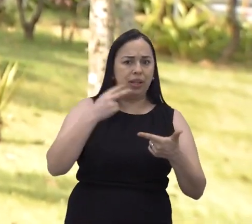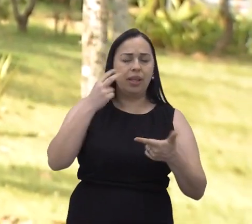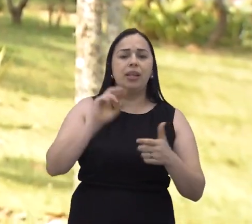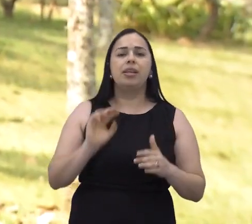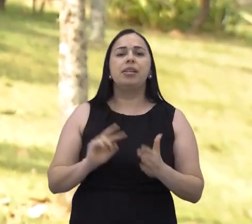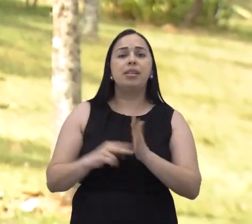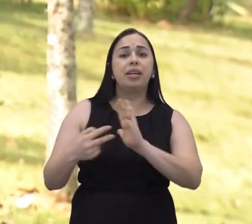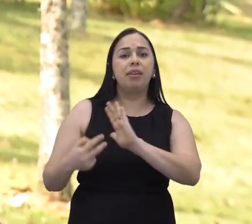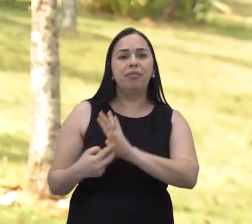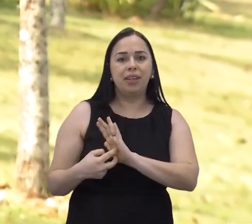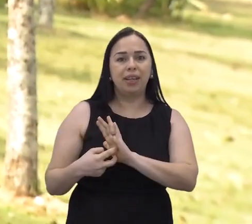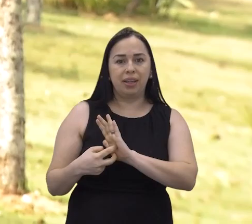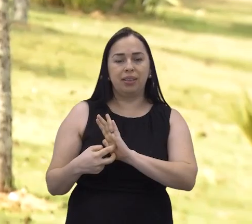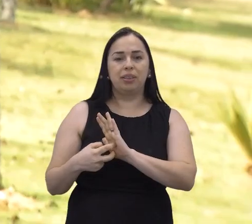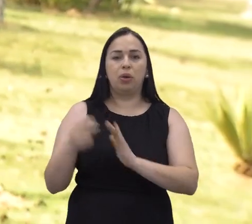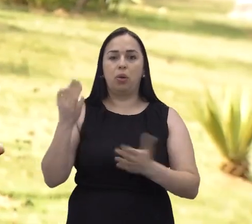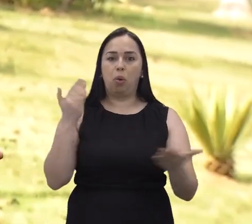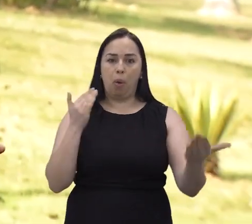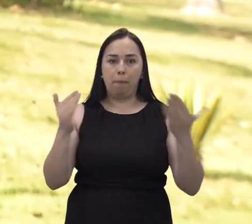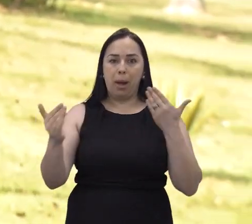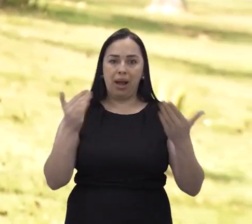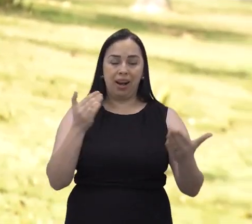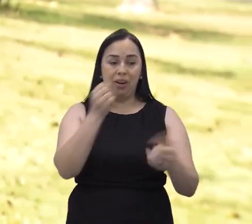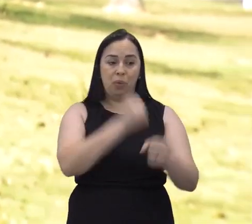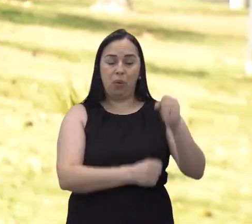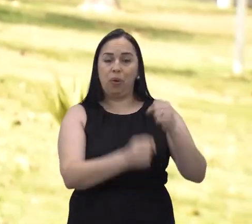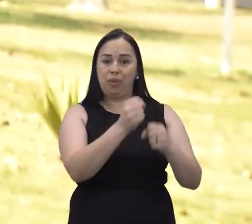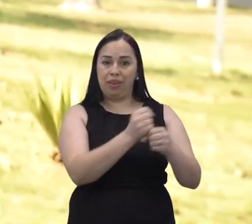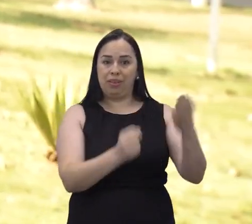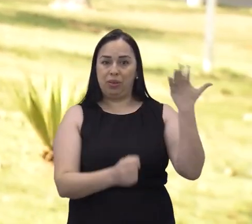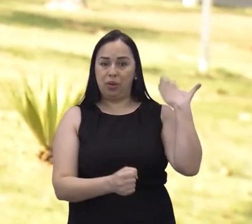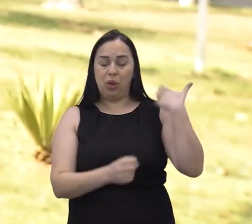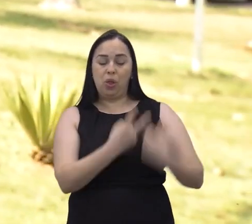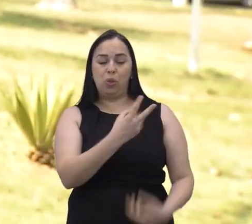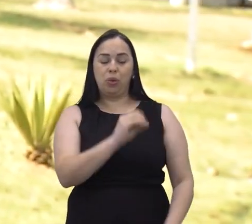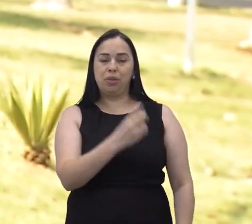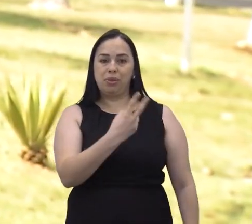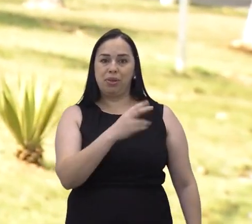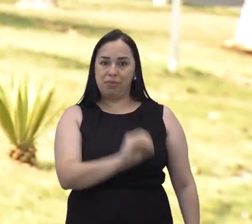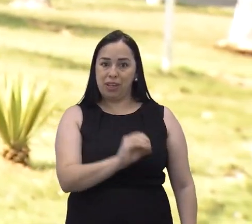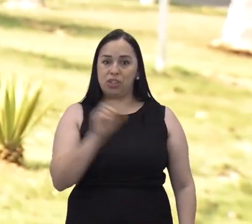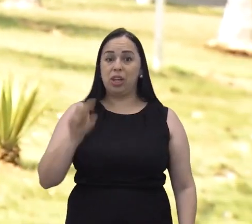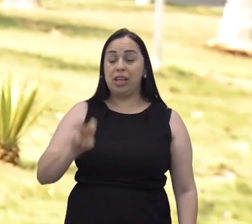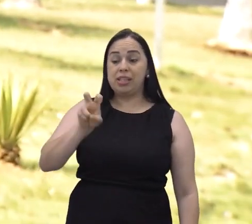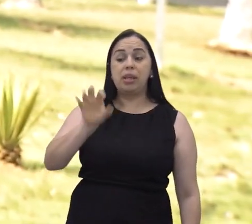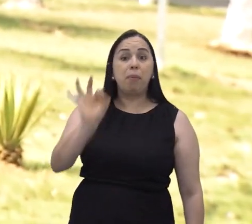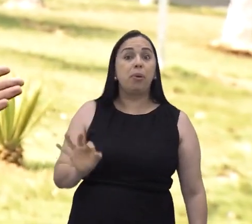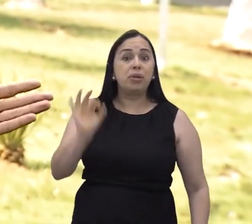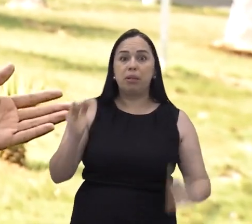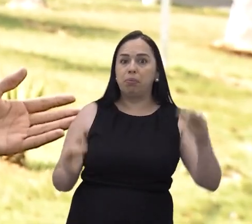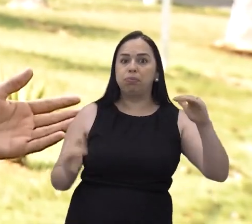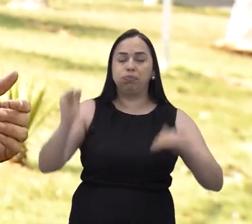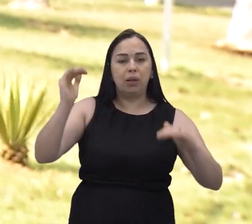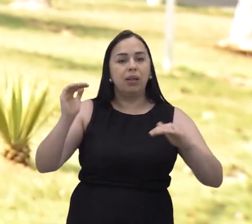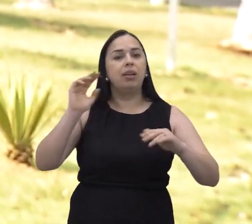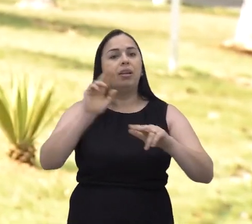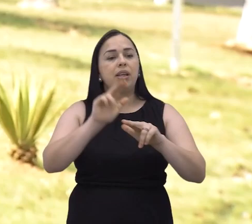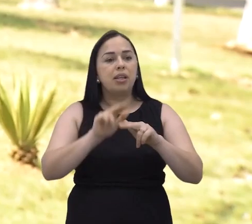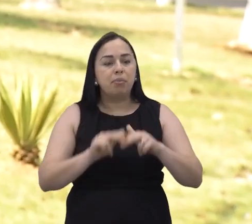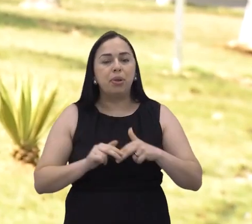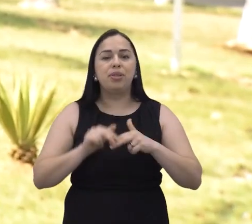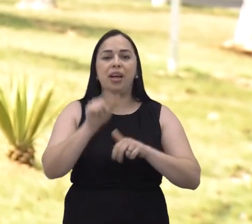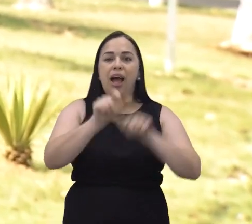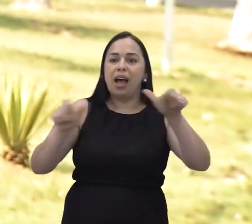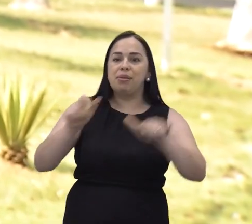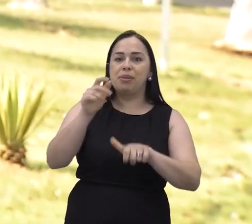de 5,4% em relação às eleições de 2020. E são essas pessoas que vão